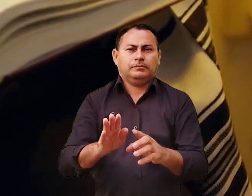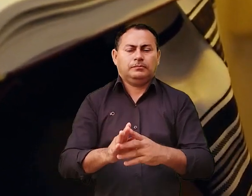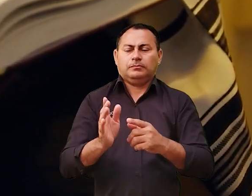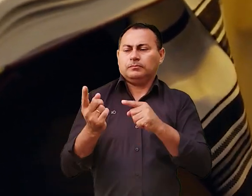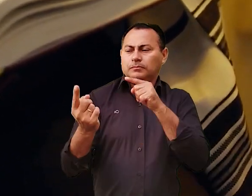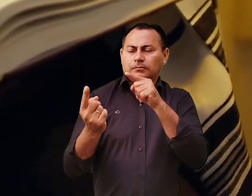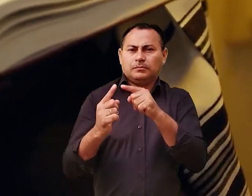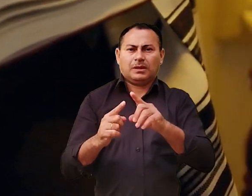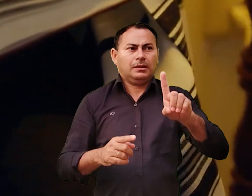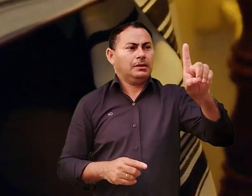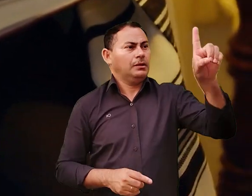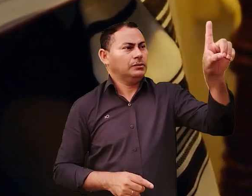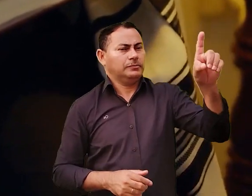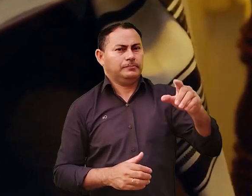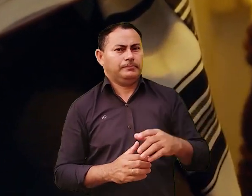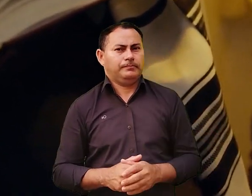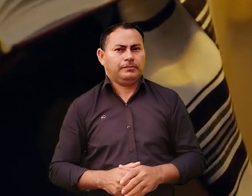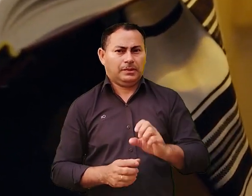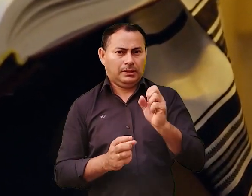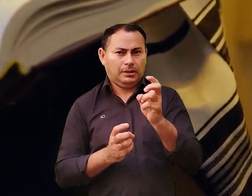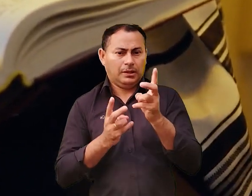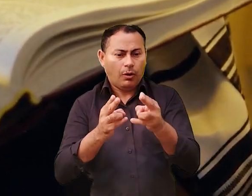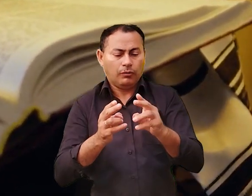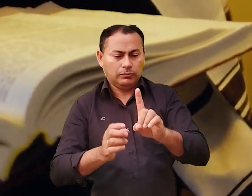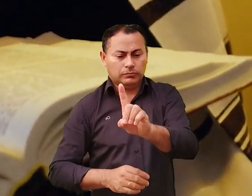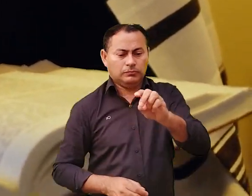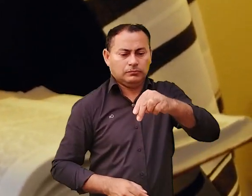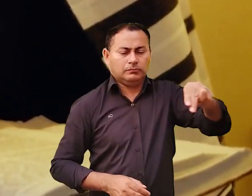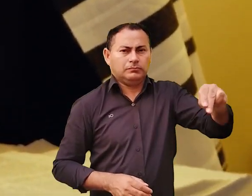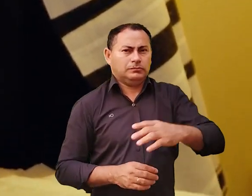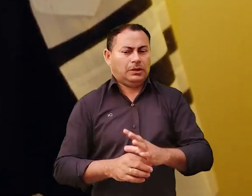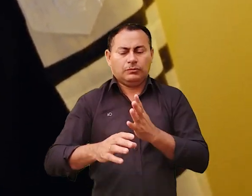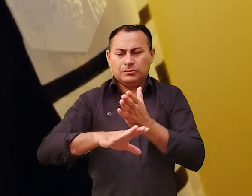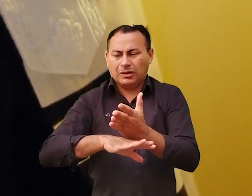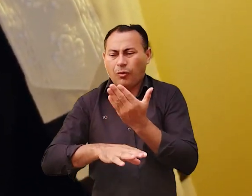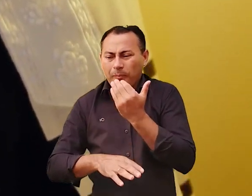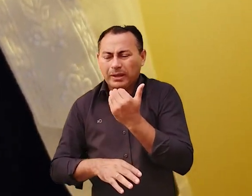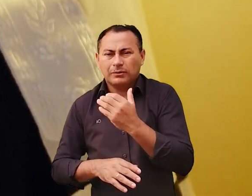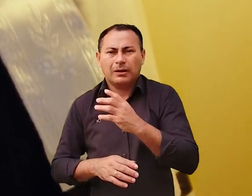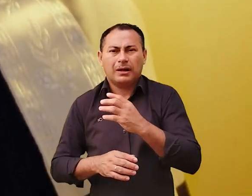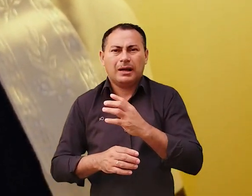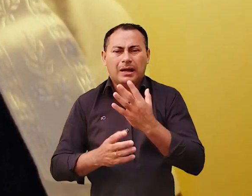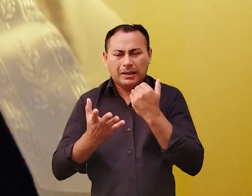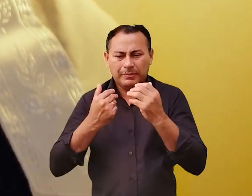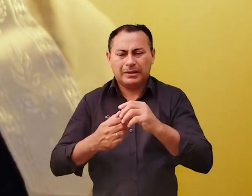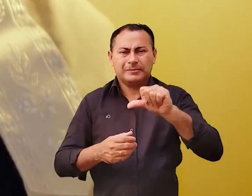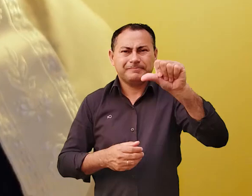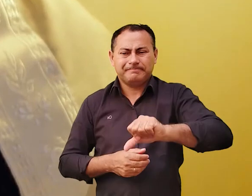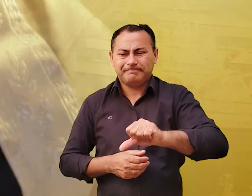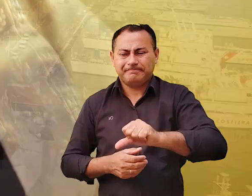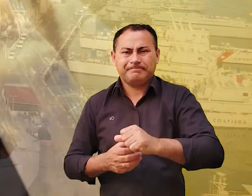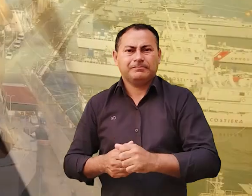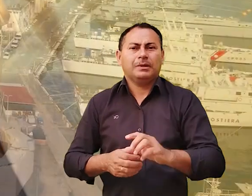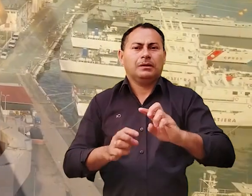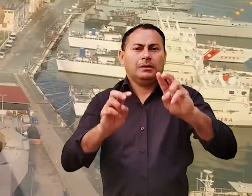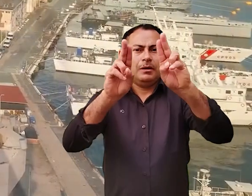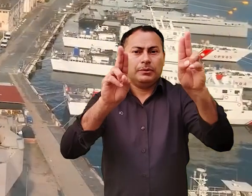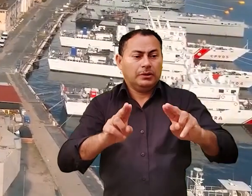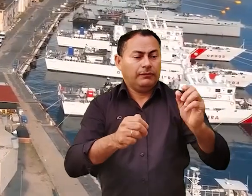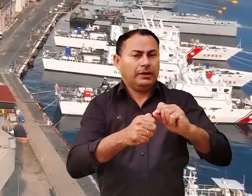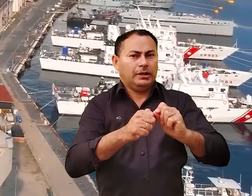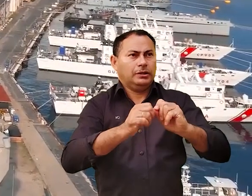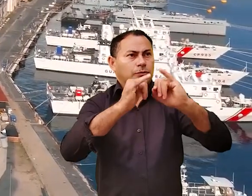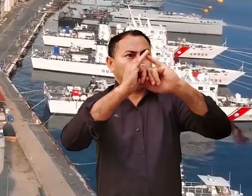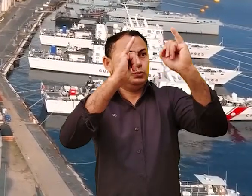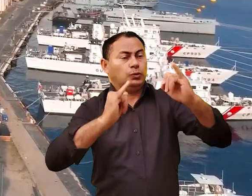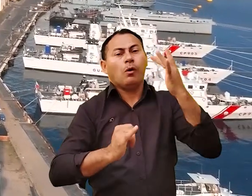e no propósito de Deus. Assim como Daniel não iria se contaminar comendo alimento impuro, quando Nabucodonosor fez uma estátua de